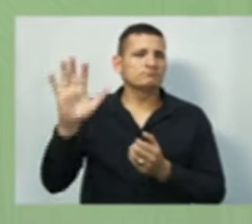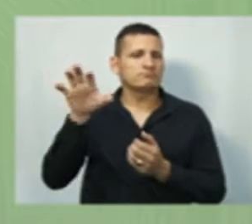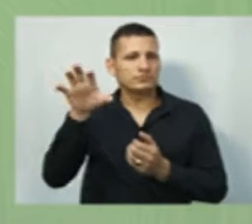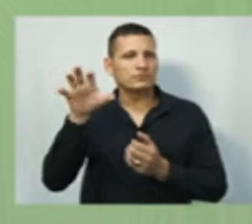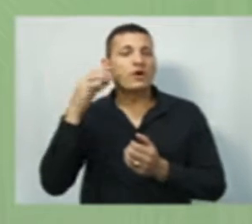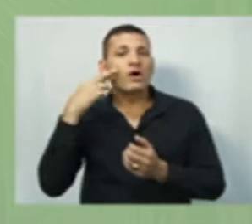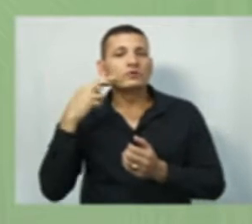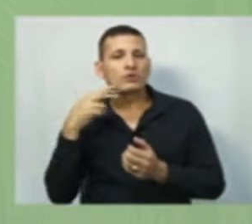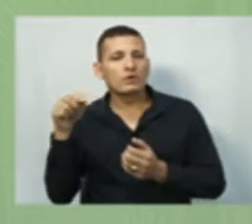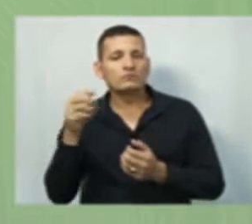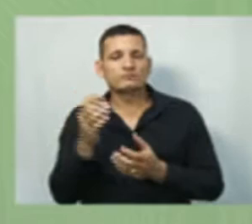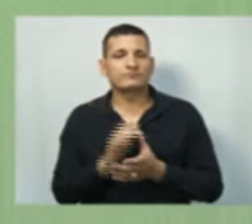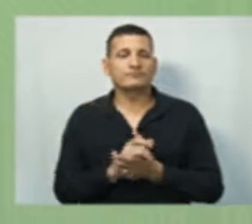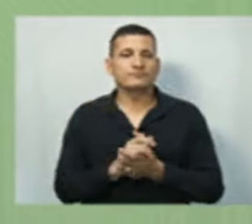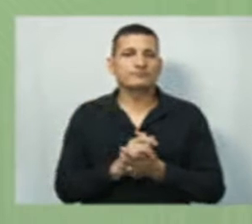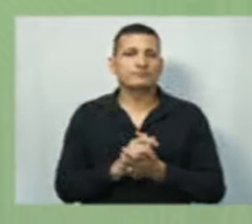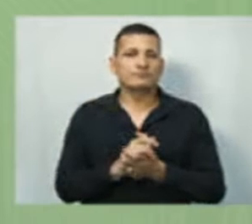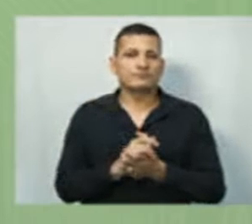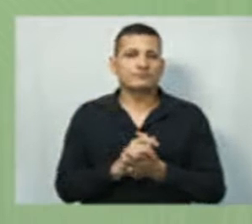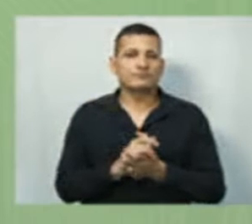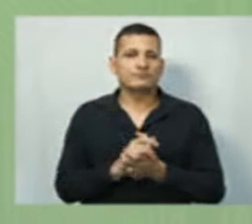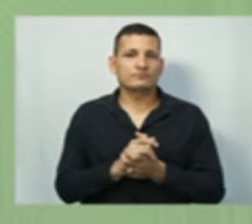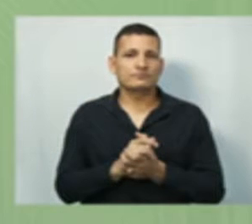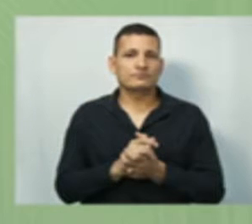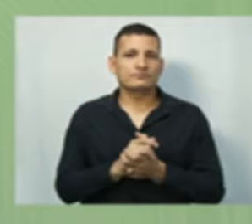Rondônia. Vamos entender o papel.